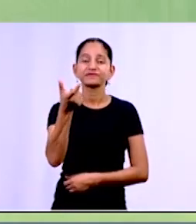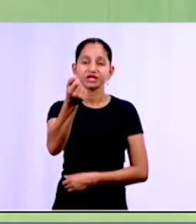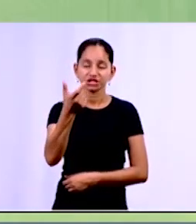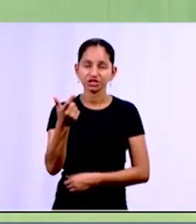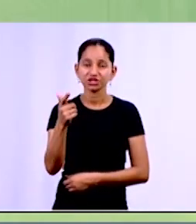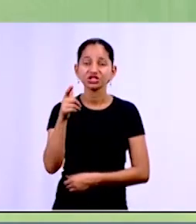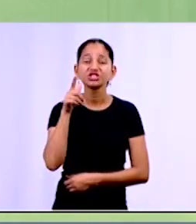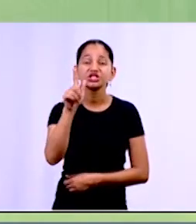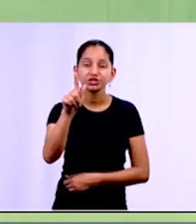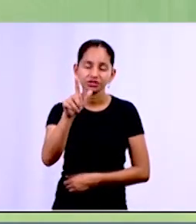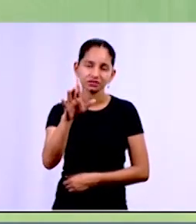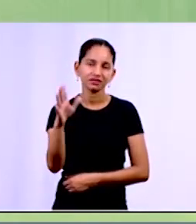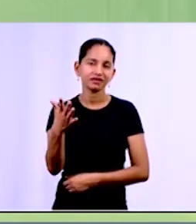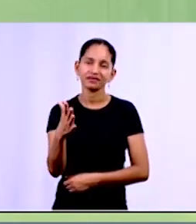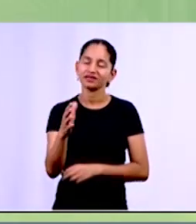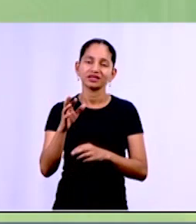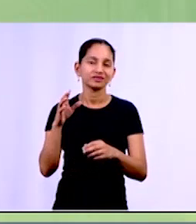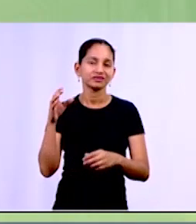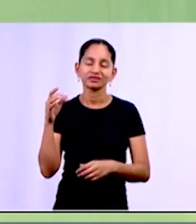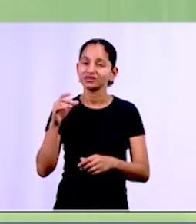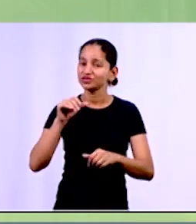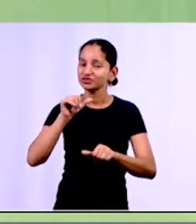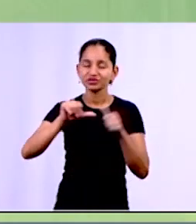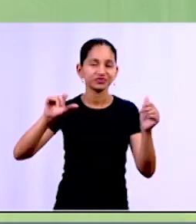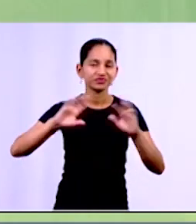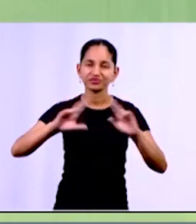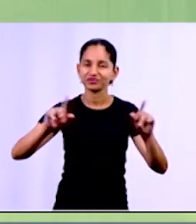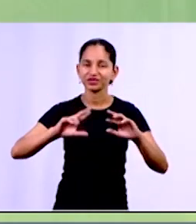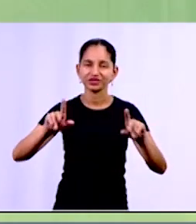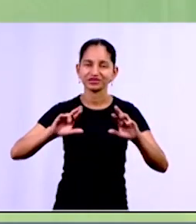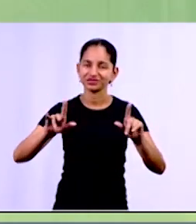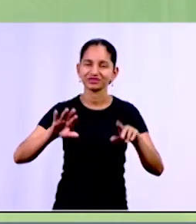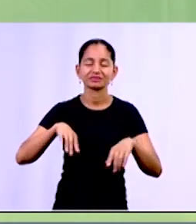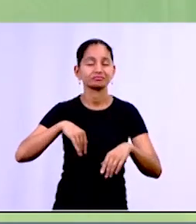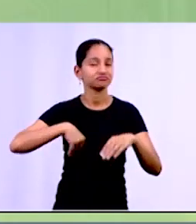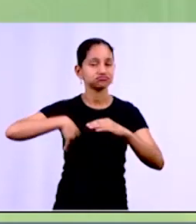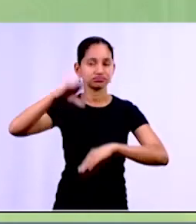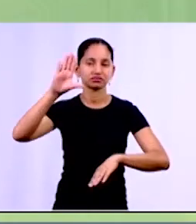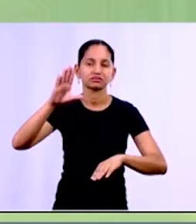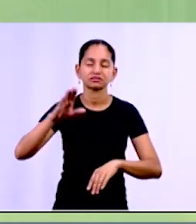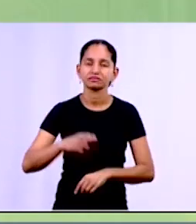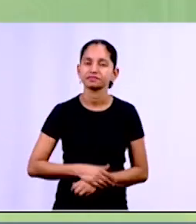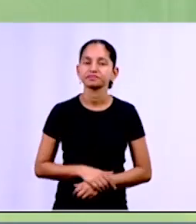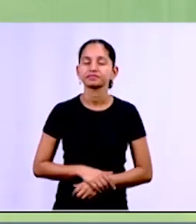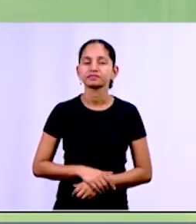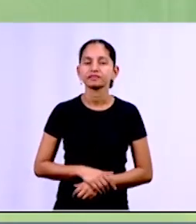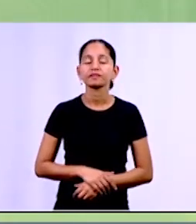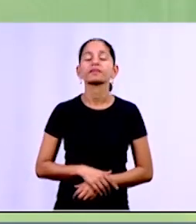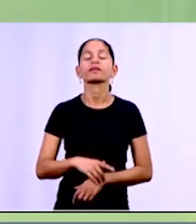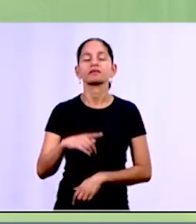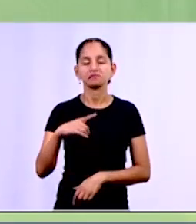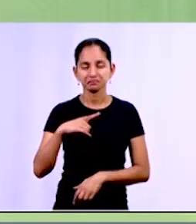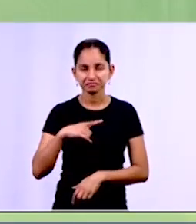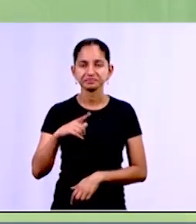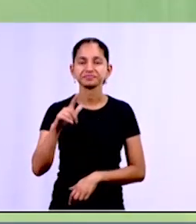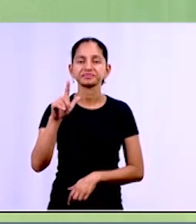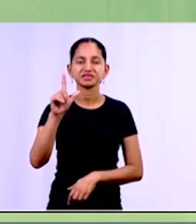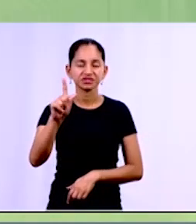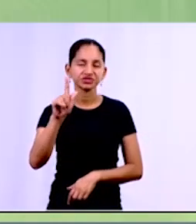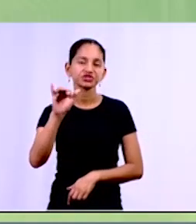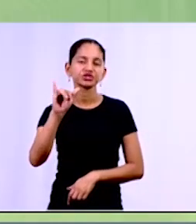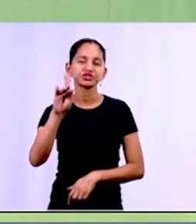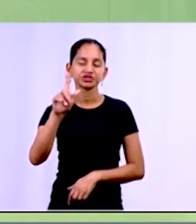20 gigabits por segundo, é quase 100 vezes mais rápido, né? Ele tem rede gigabit com Bluetooth